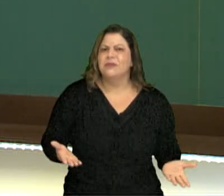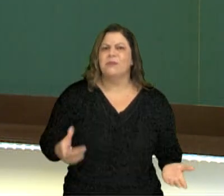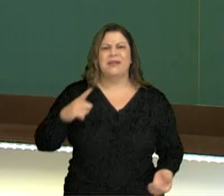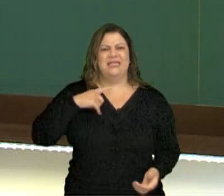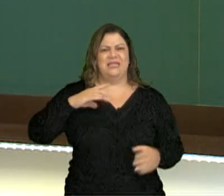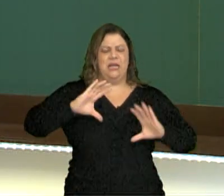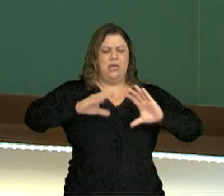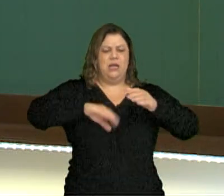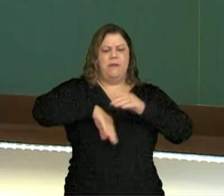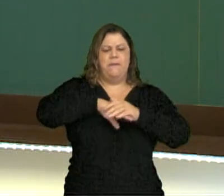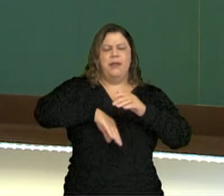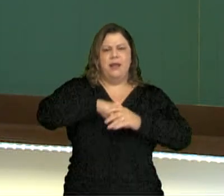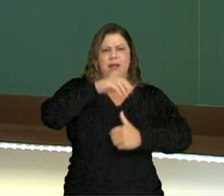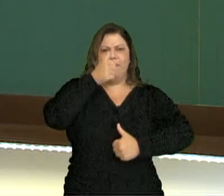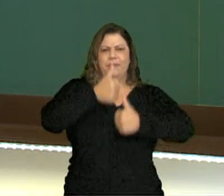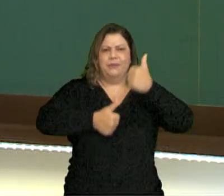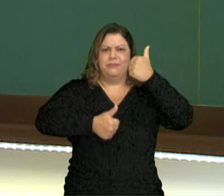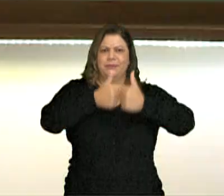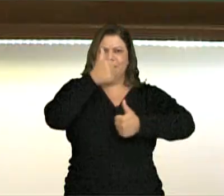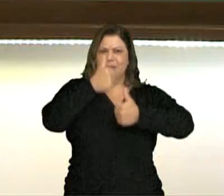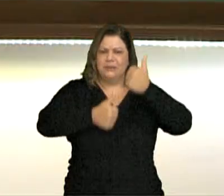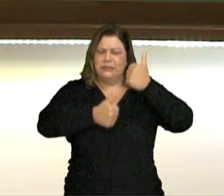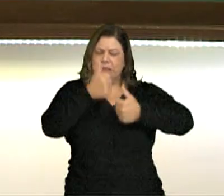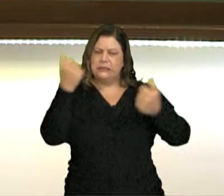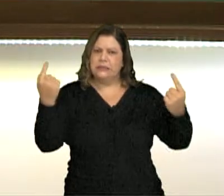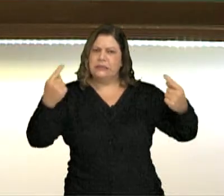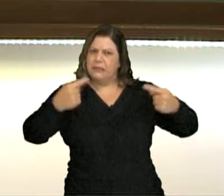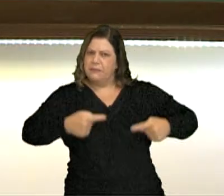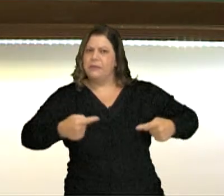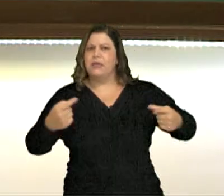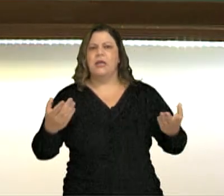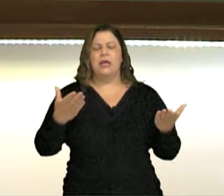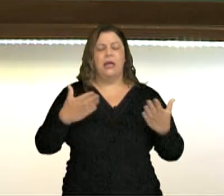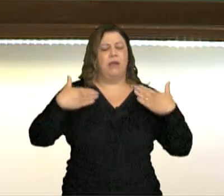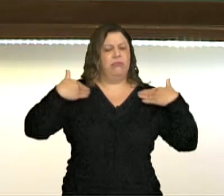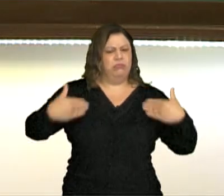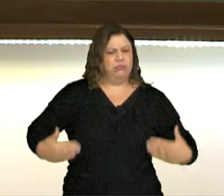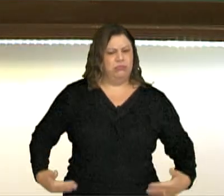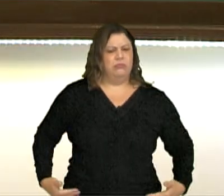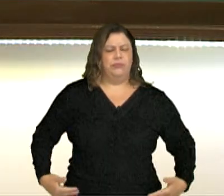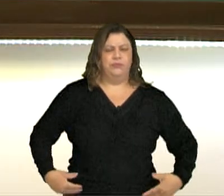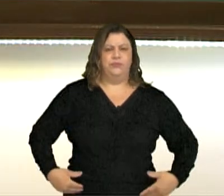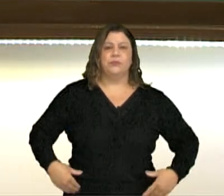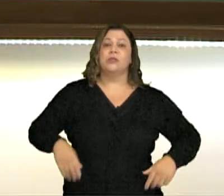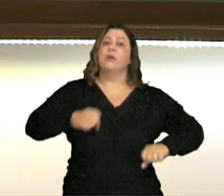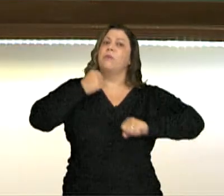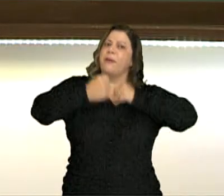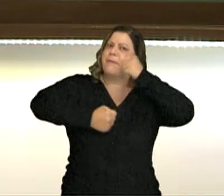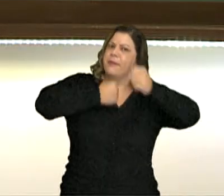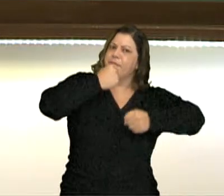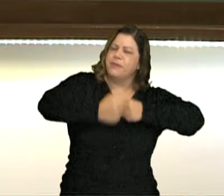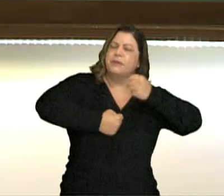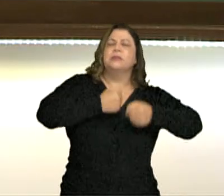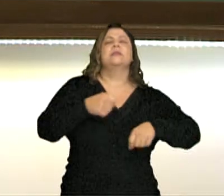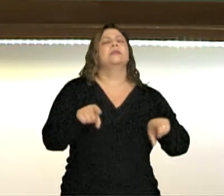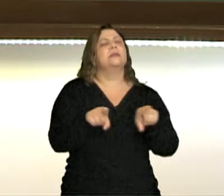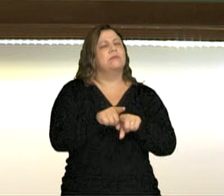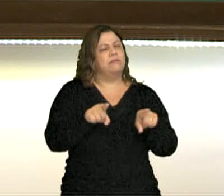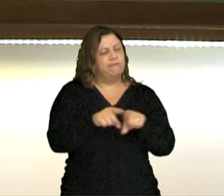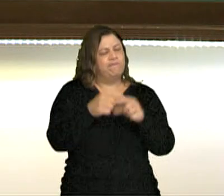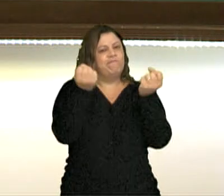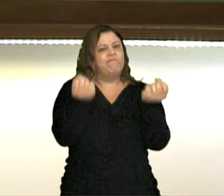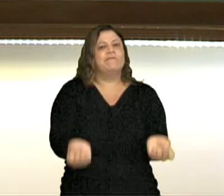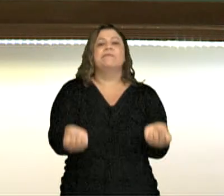de futebol. Sim, ele é jogador de futebol, mas para que ele tenha um bom desempenho em campo no futebol, ele também pratica ginástica